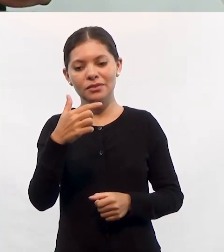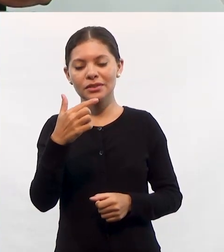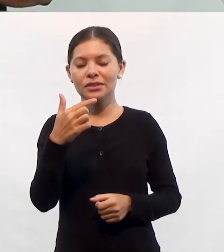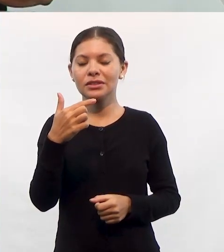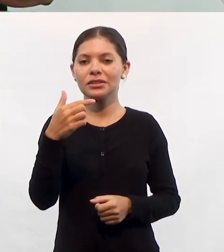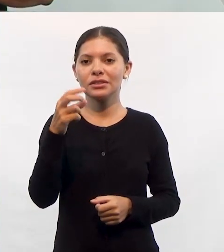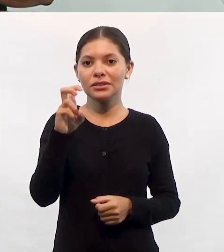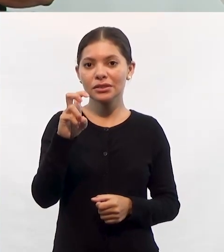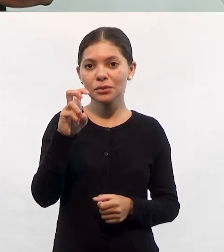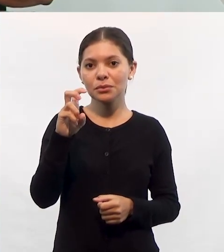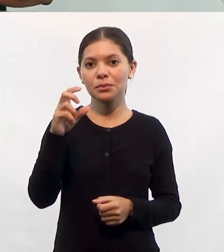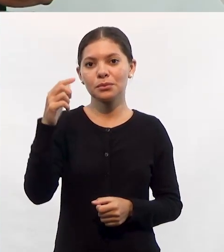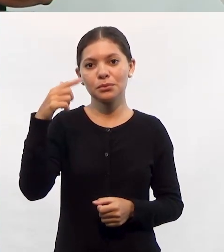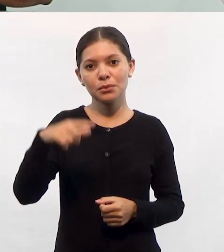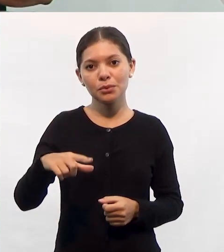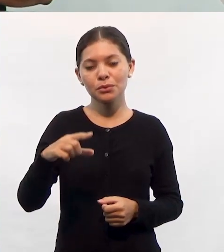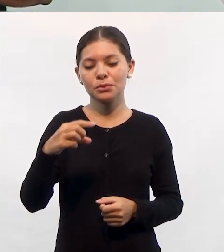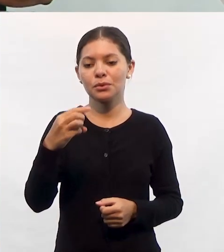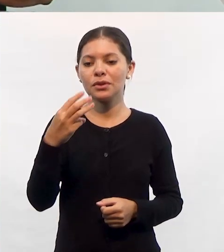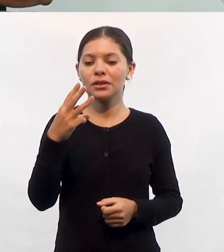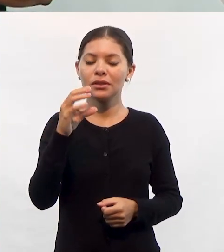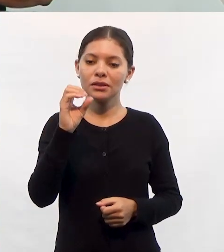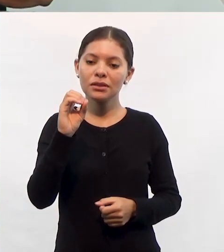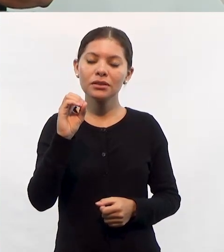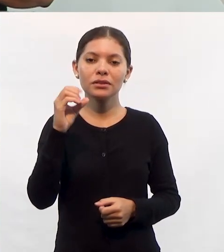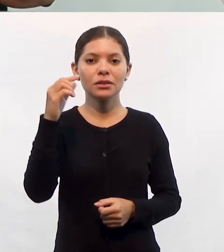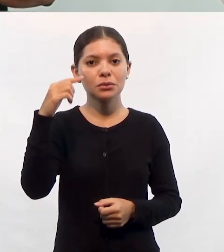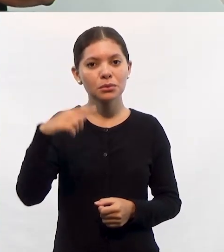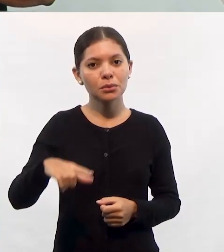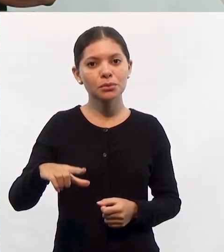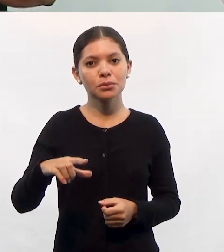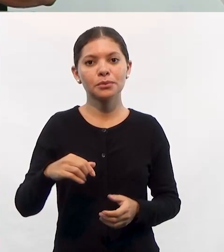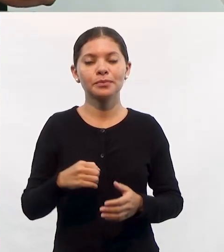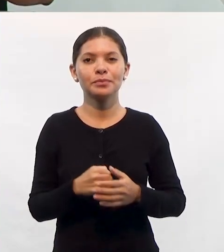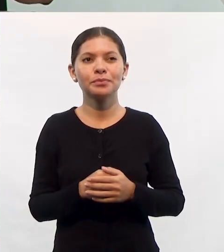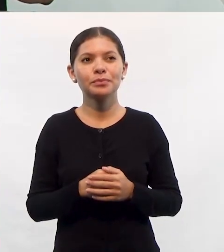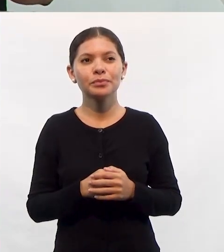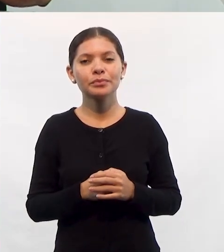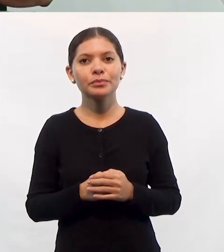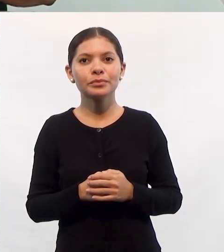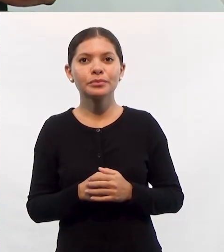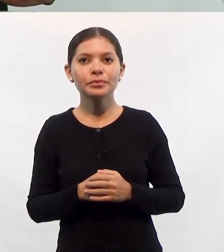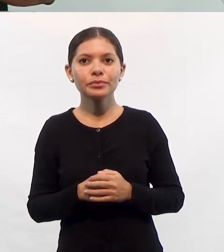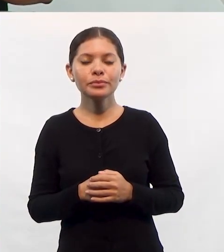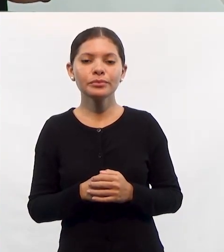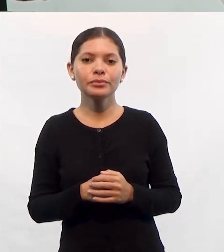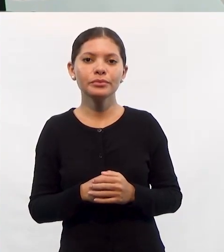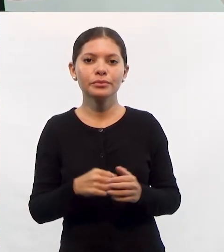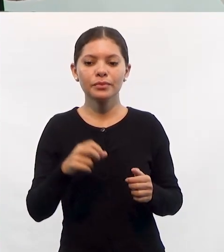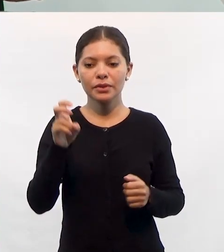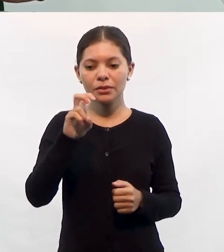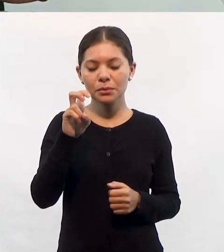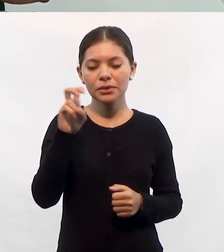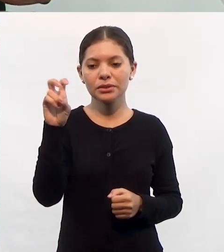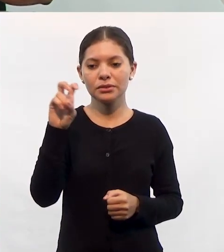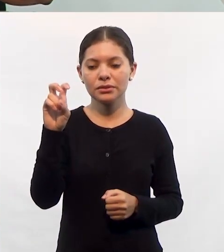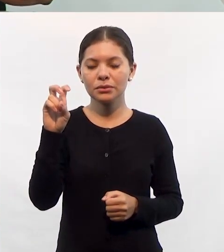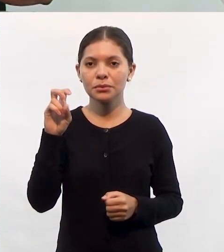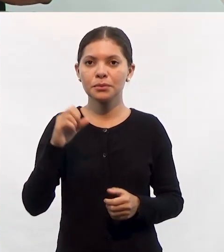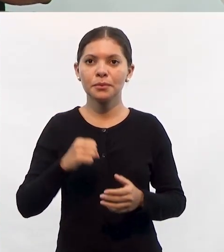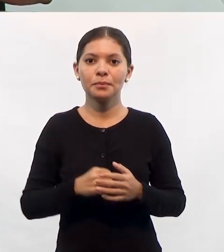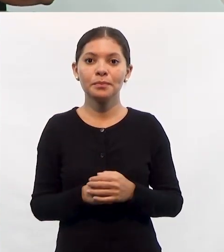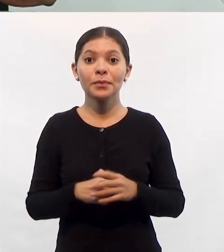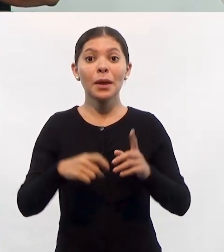utilizar 25 e 1 25 em ou é 30 em outro é o que já vai dar 55 sacos de cimento